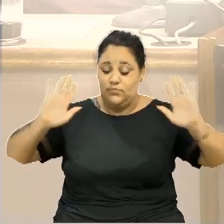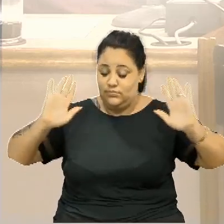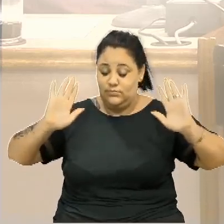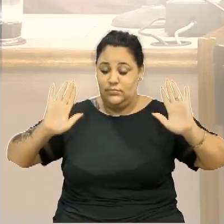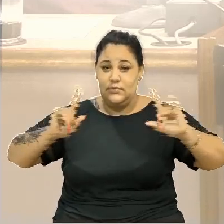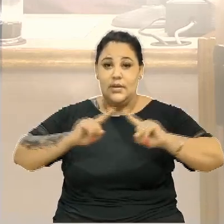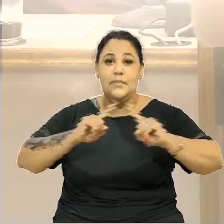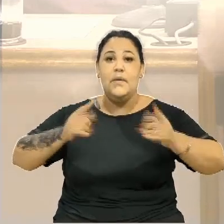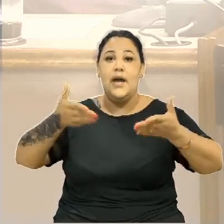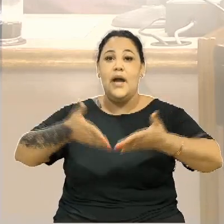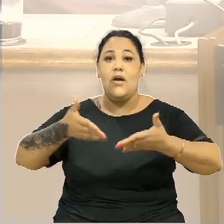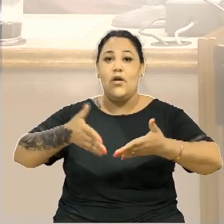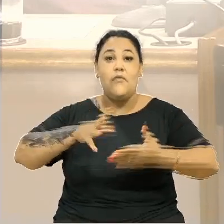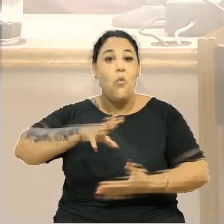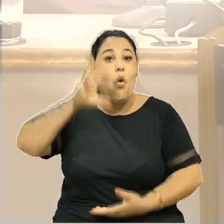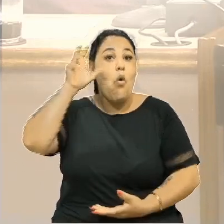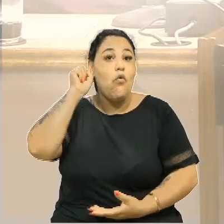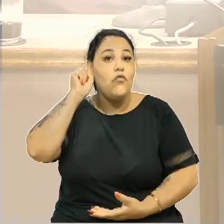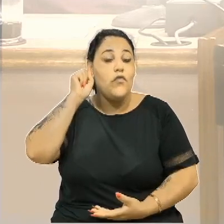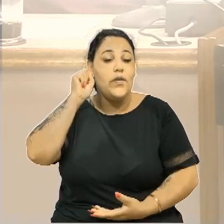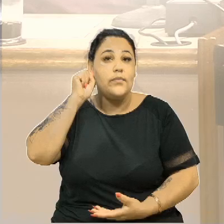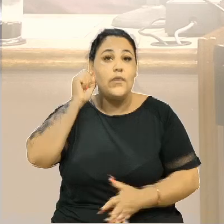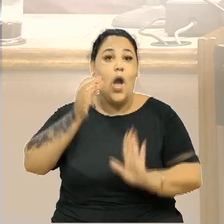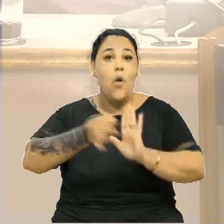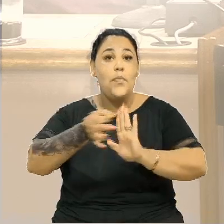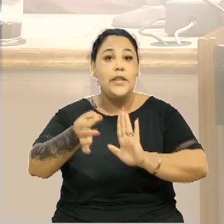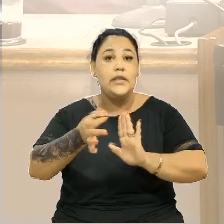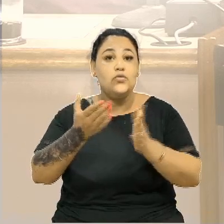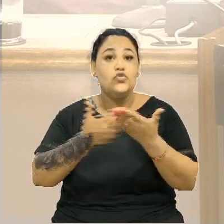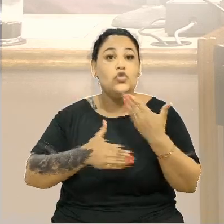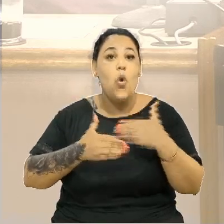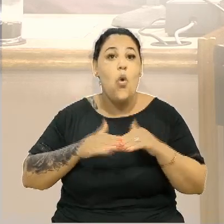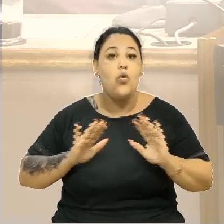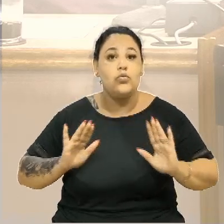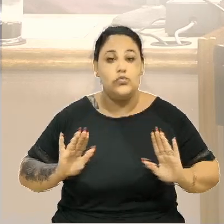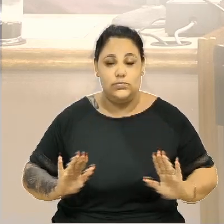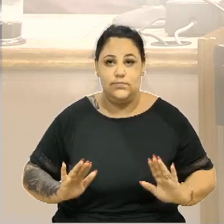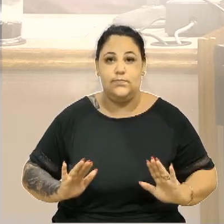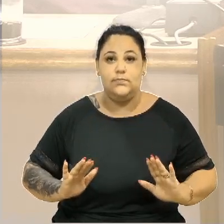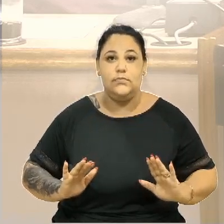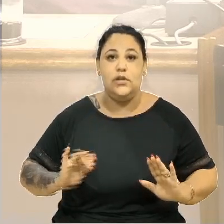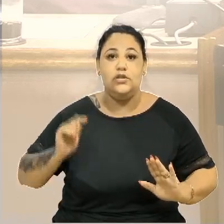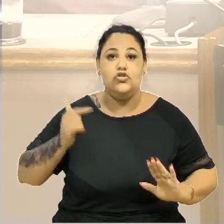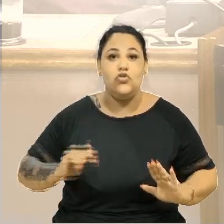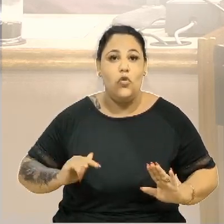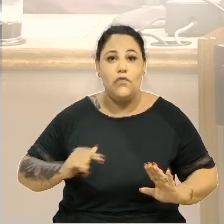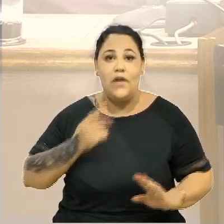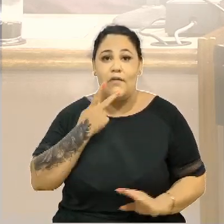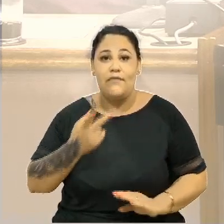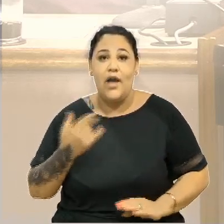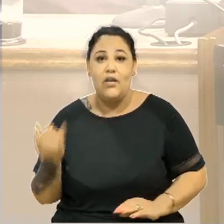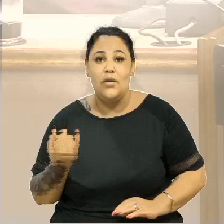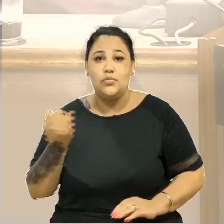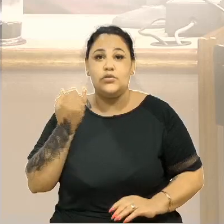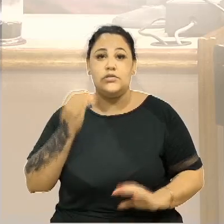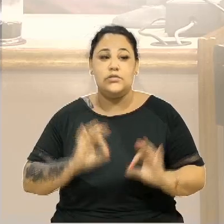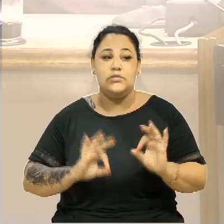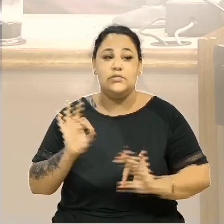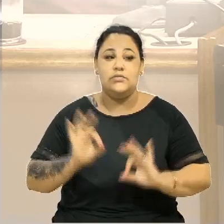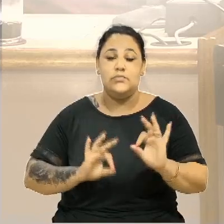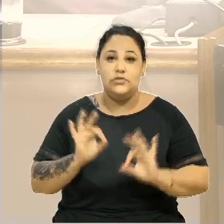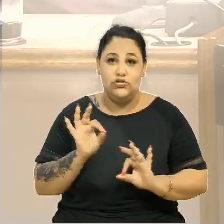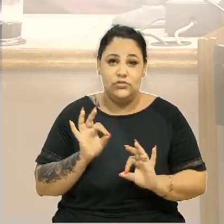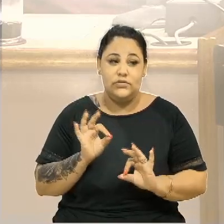Agora, vamos escutar os dois lados. E, mais uma vez, eu digo da importância desse projeto.